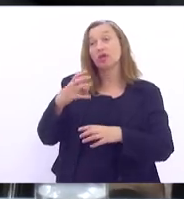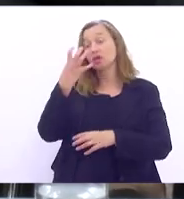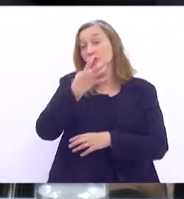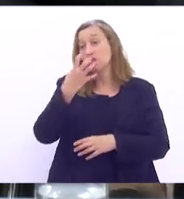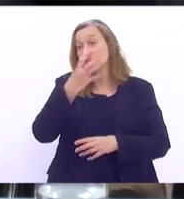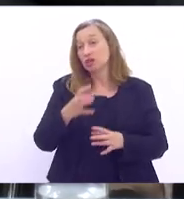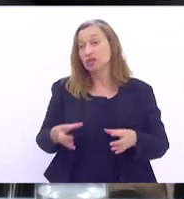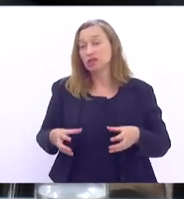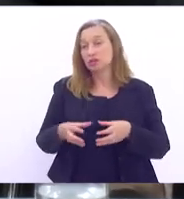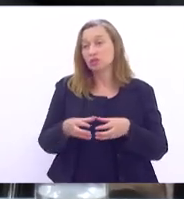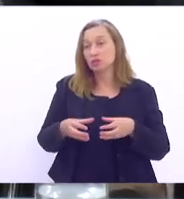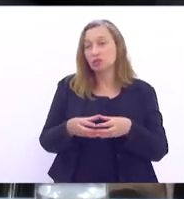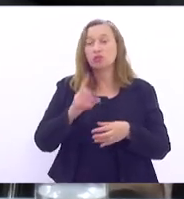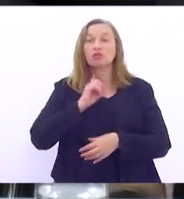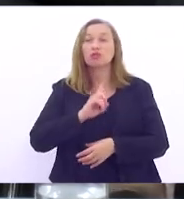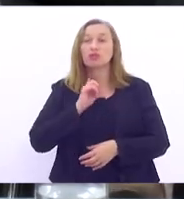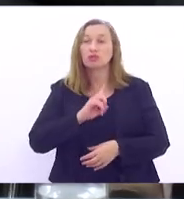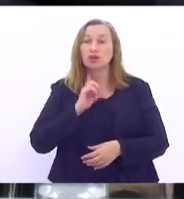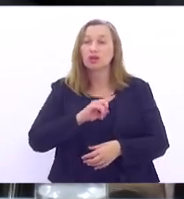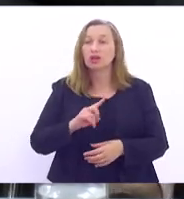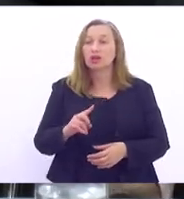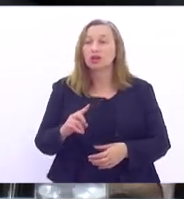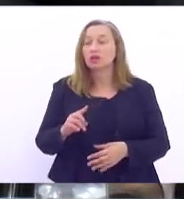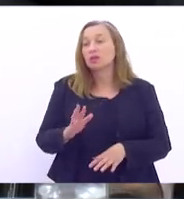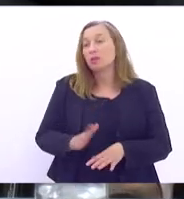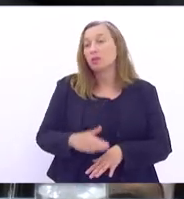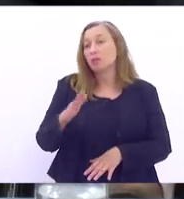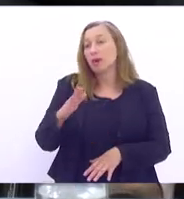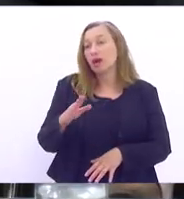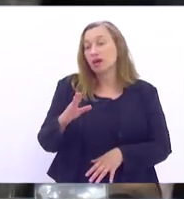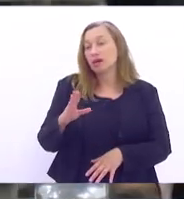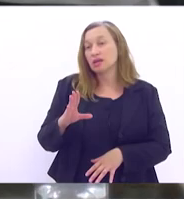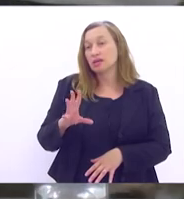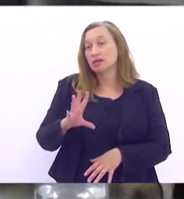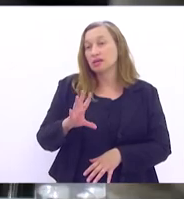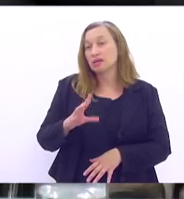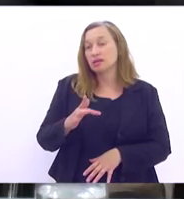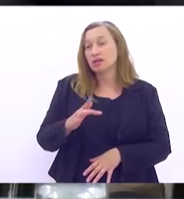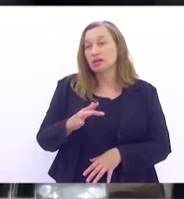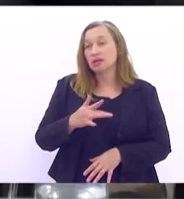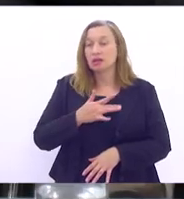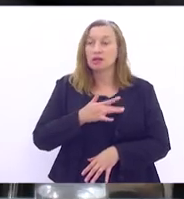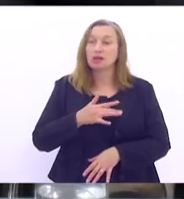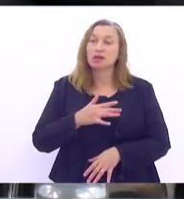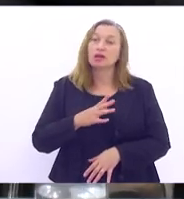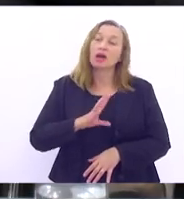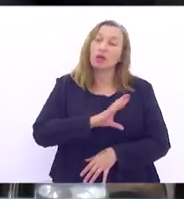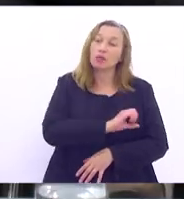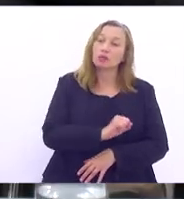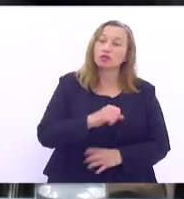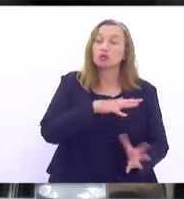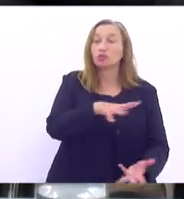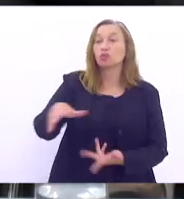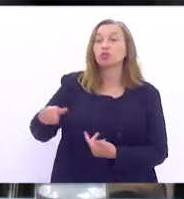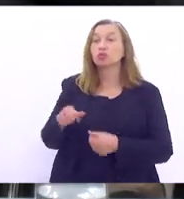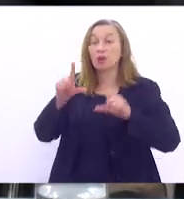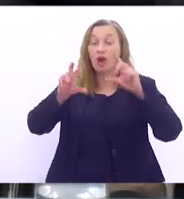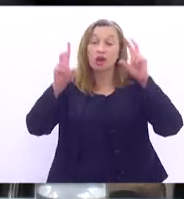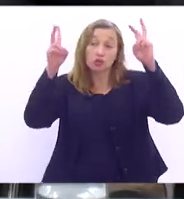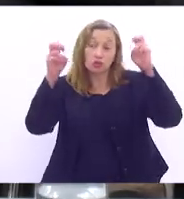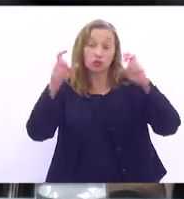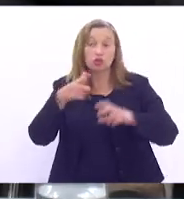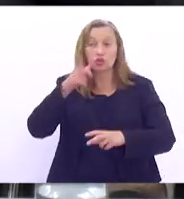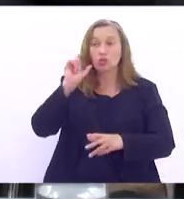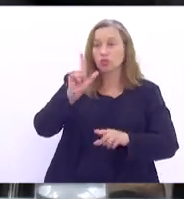do Flamengo foram considerados um dos mais apaixonantes do mundo. Foi matéria jornalística ontem. Né? Então, eu